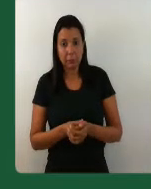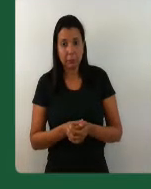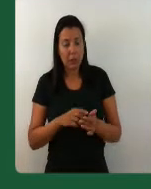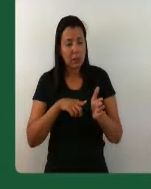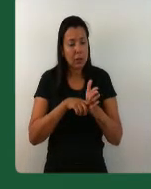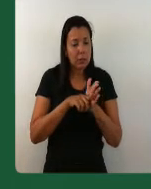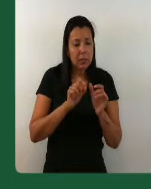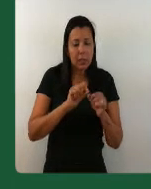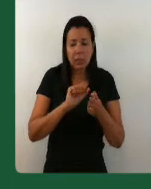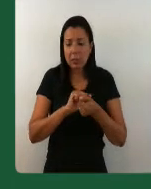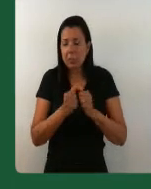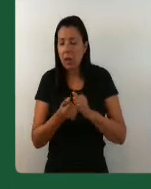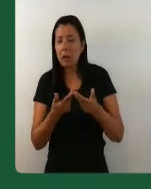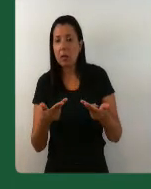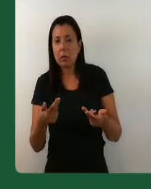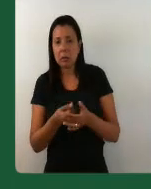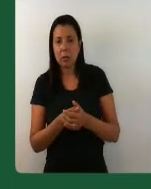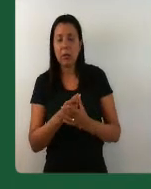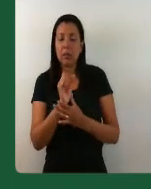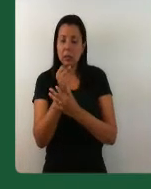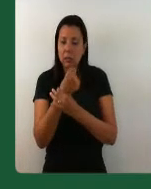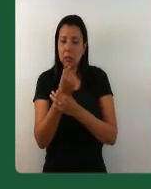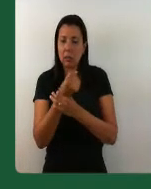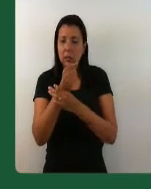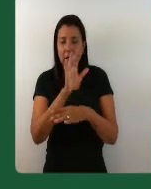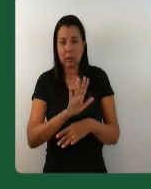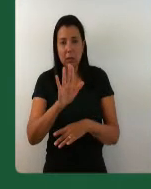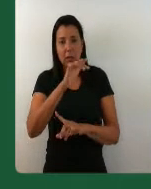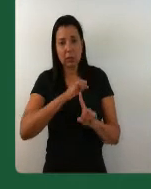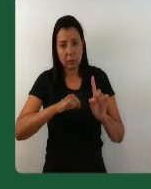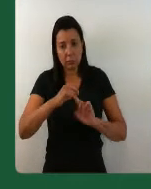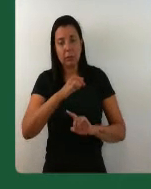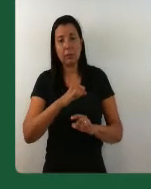a reabilitação e reintegração na sociedade.